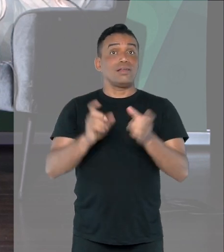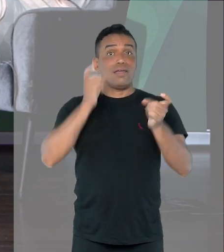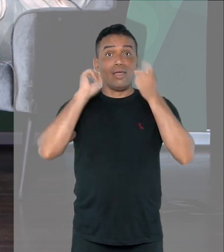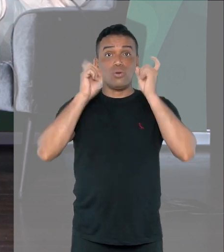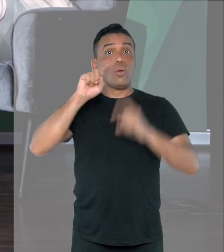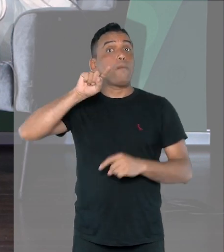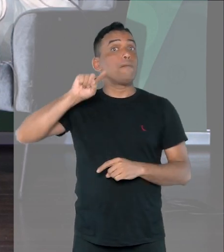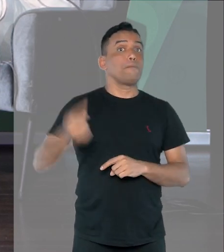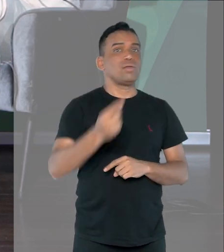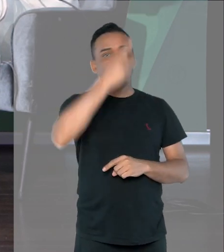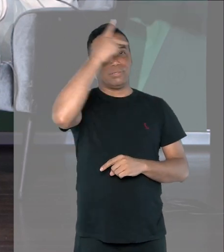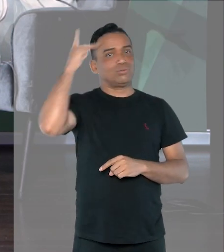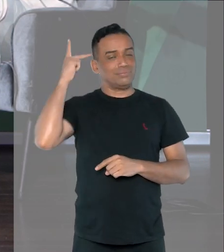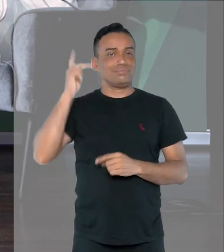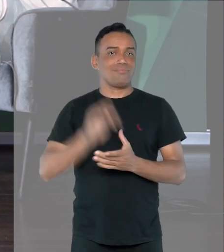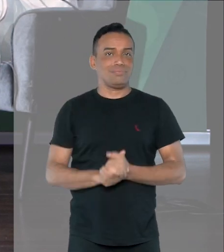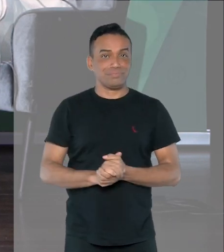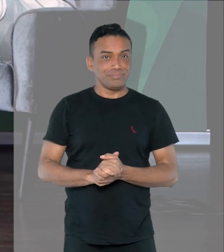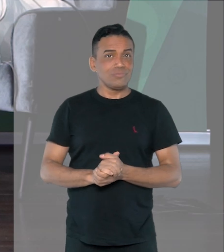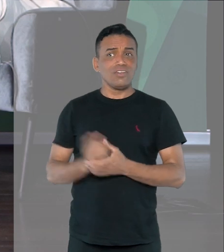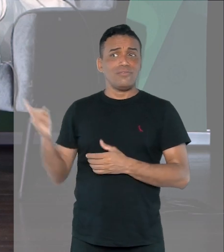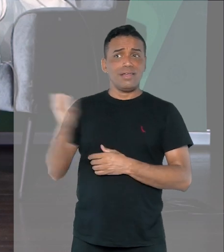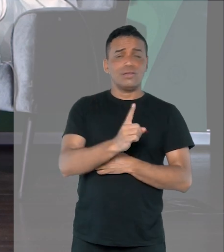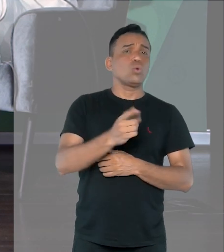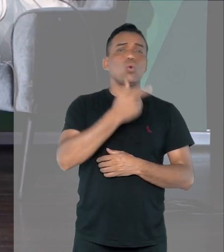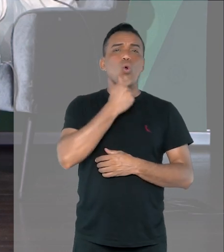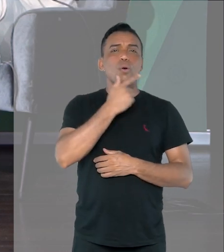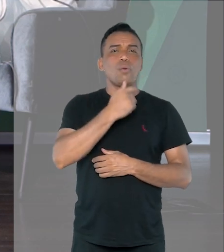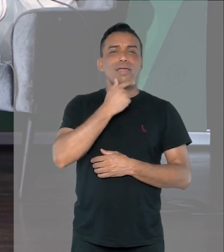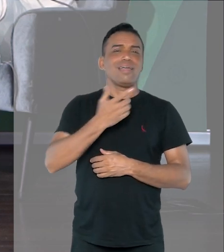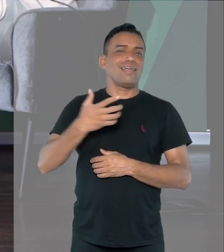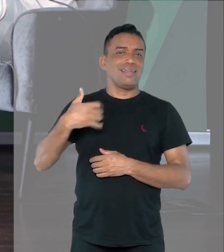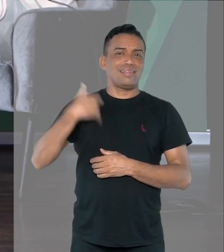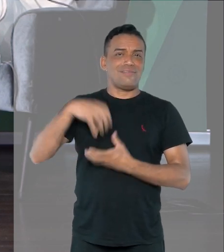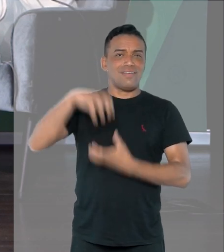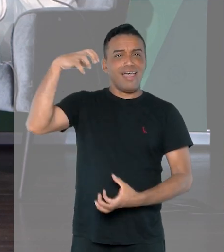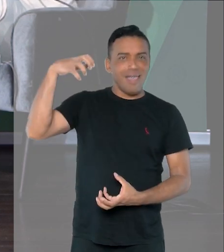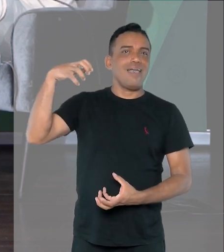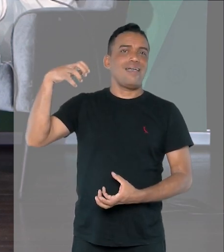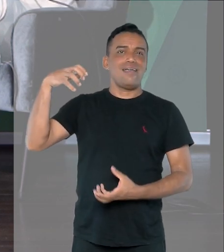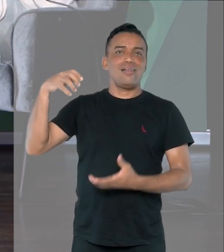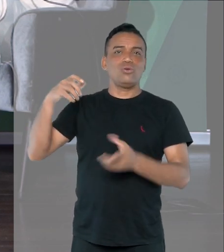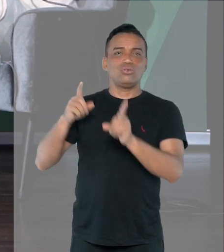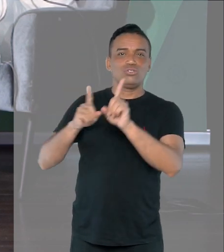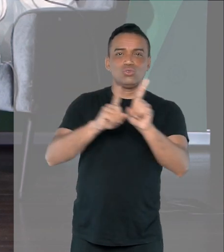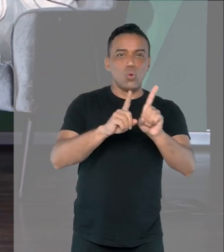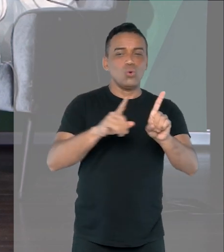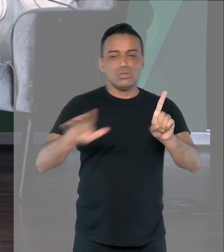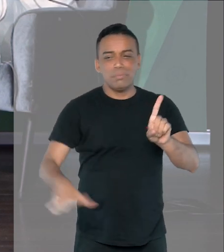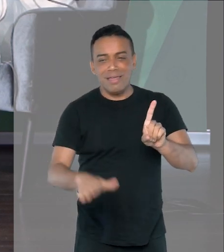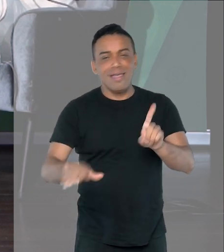ali, né? Veio o velho funcionário que levava ele para tomar banho de mar quando ele era pequenininho, enfim,